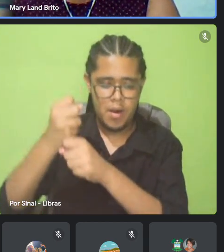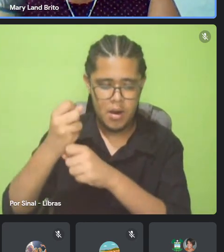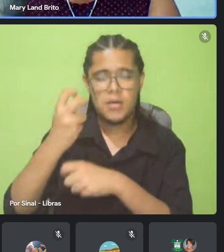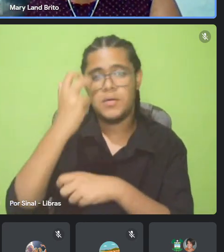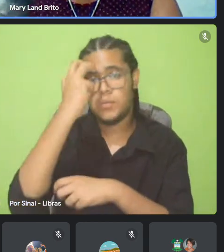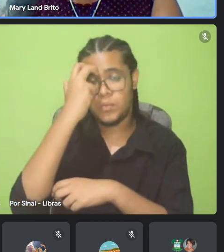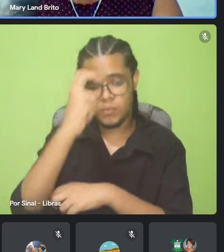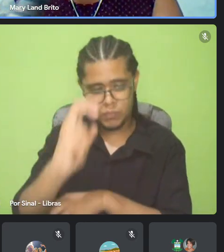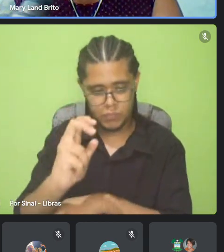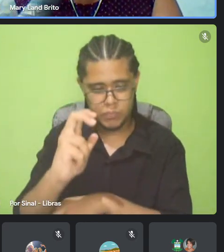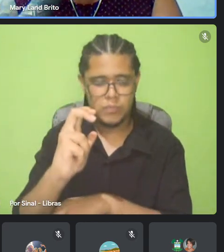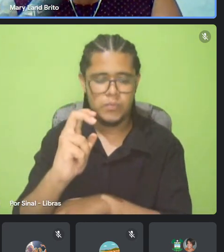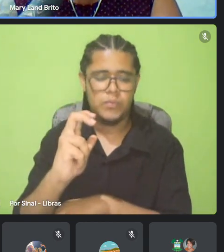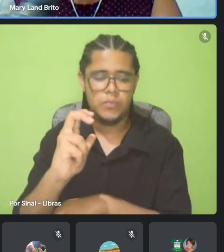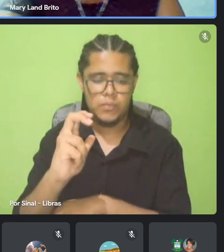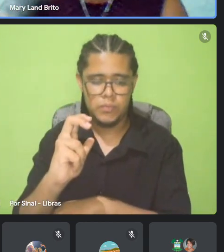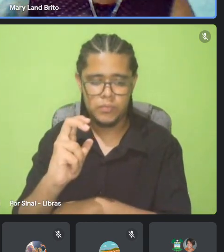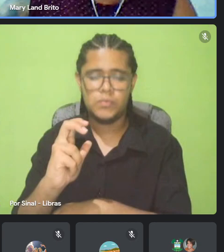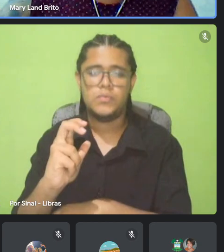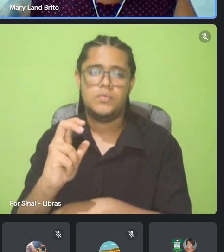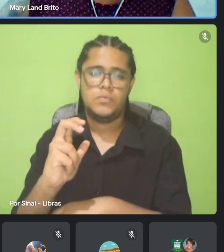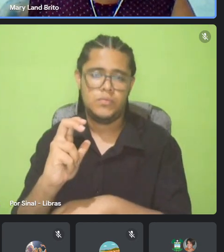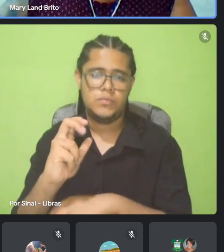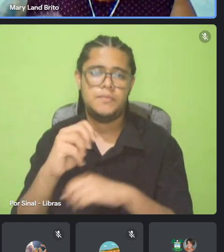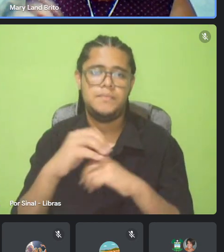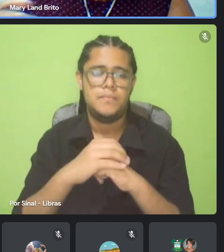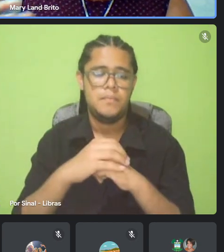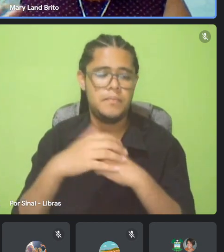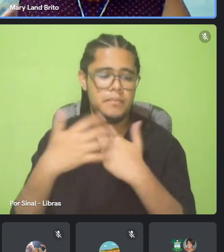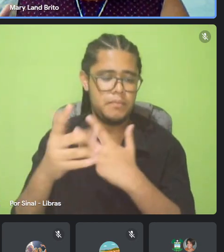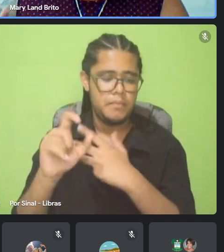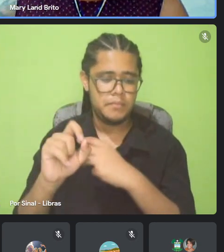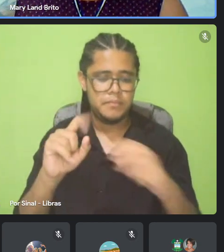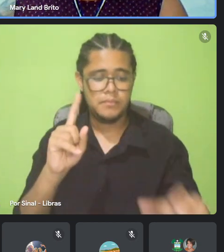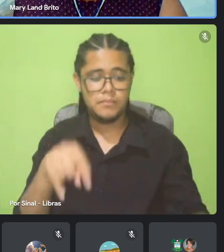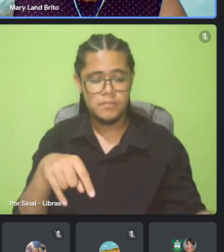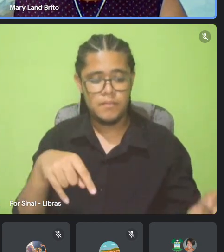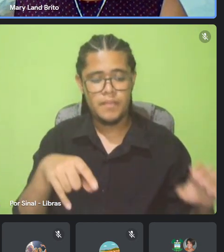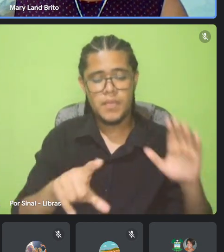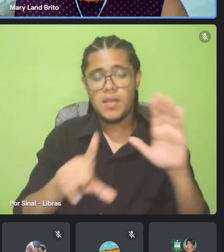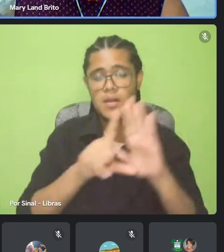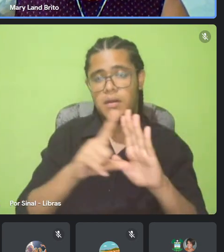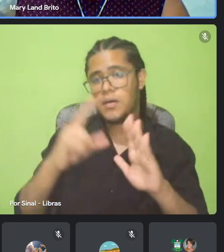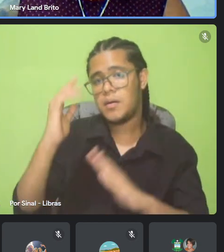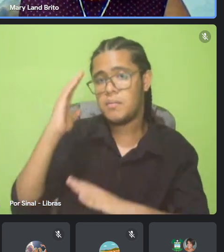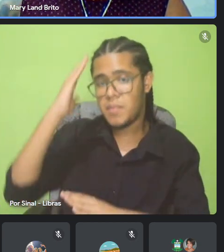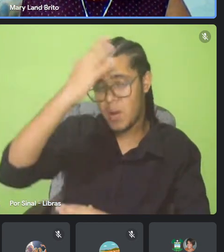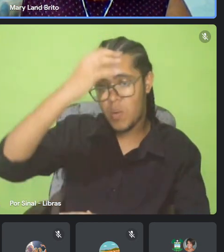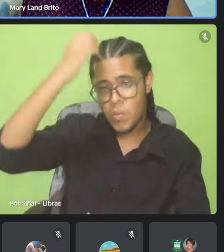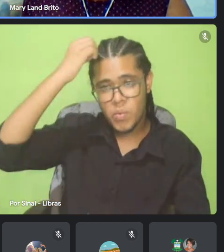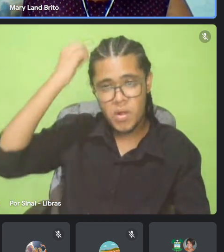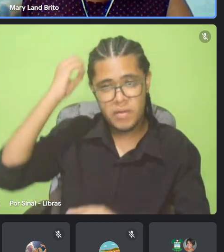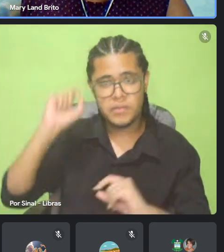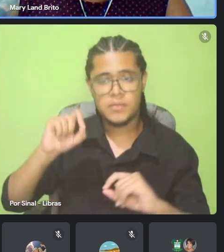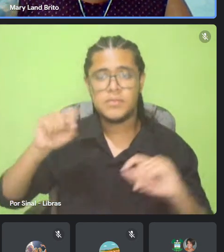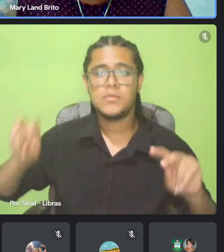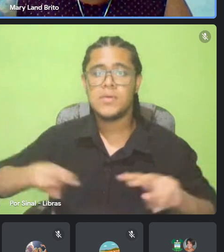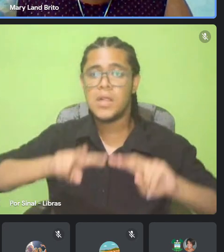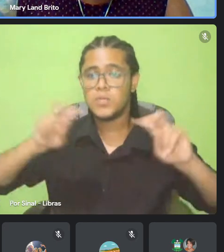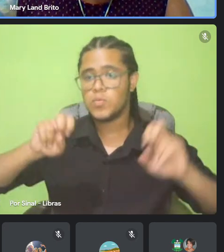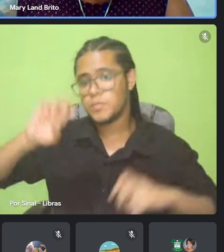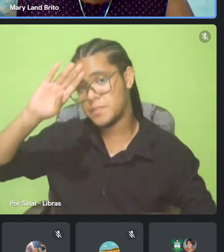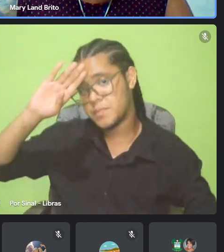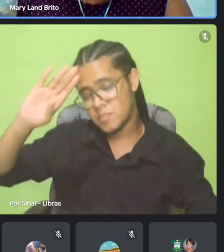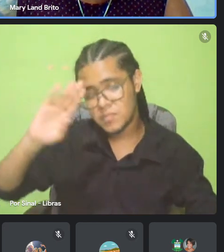O que é que tem que se ligar? Que a Paulo Gustavo, o assunto principal, o motor